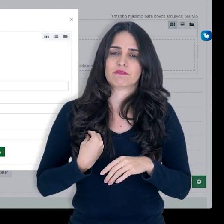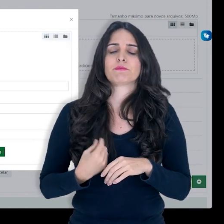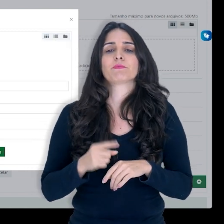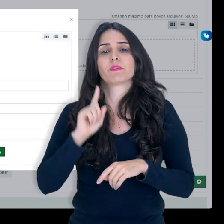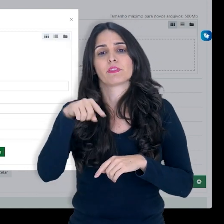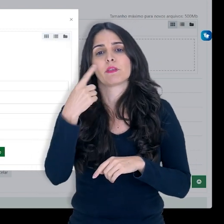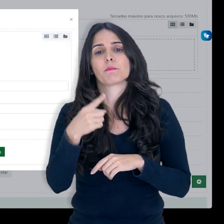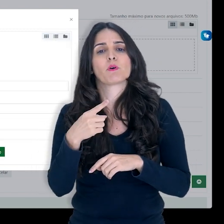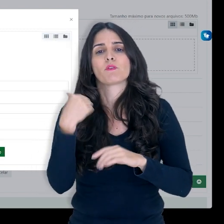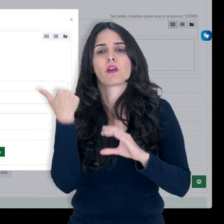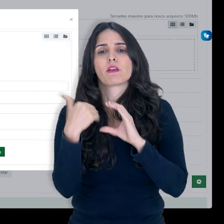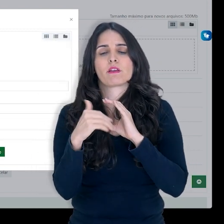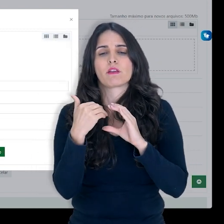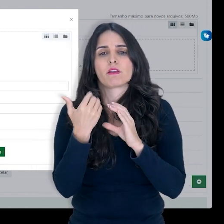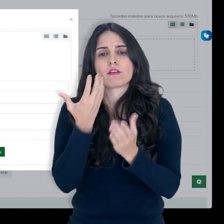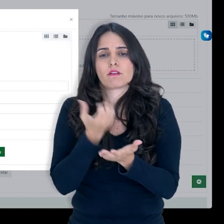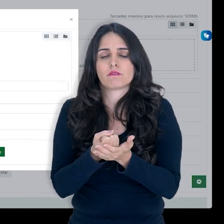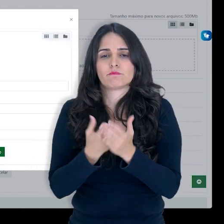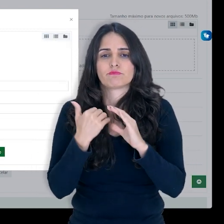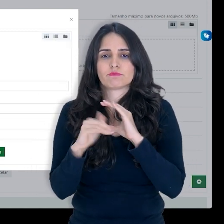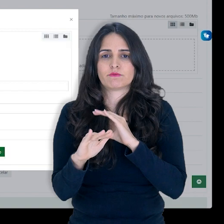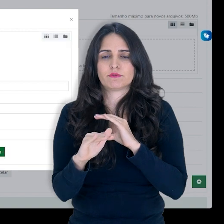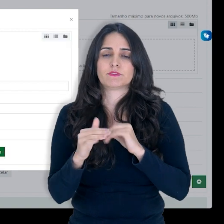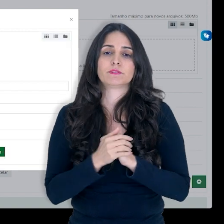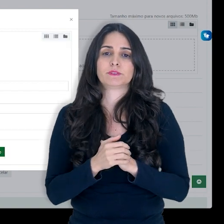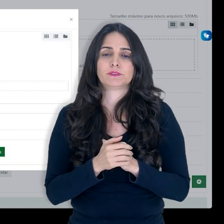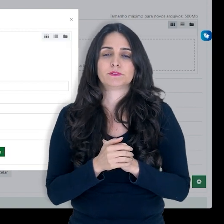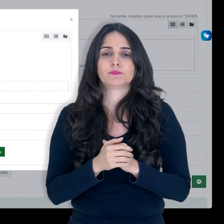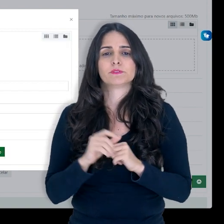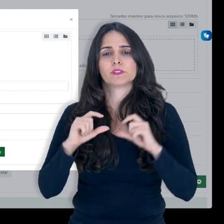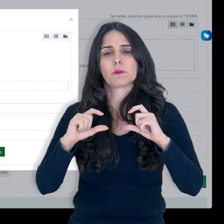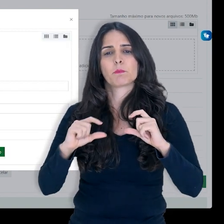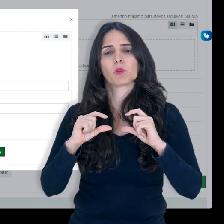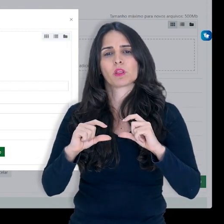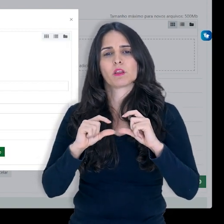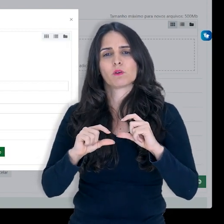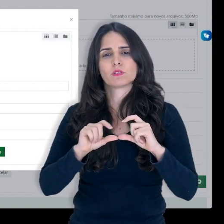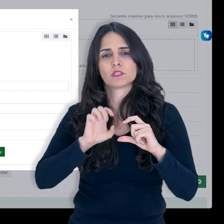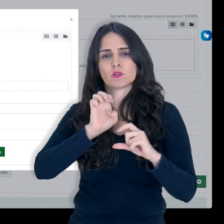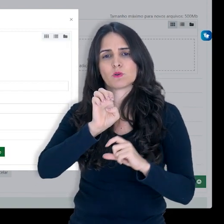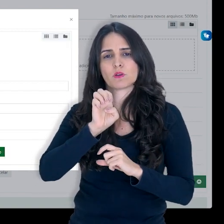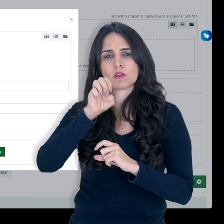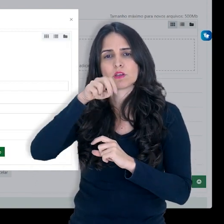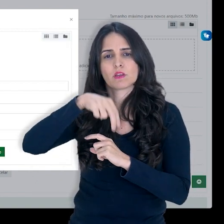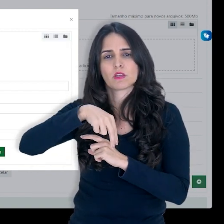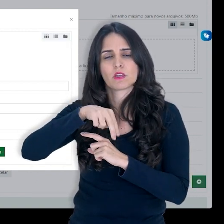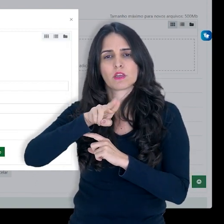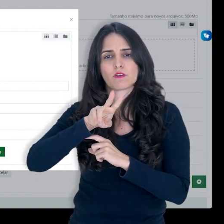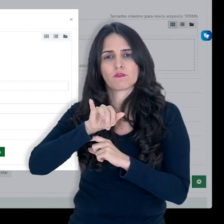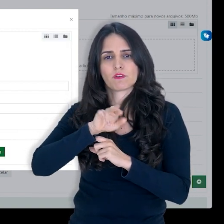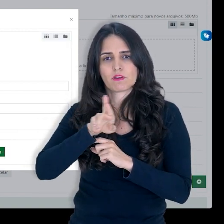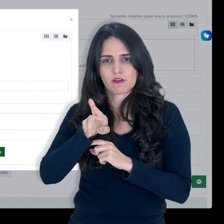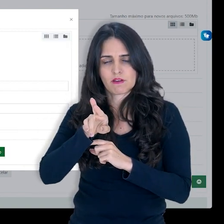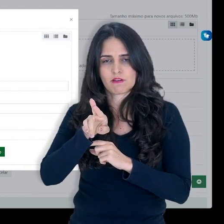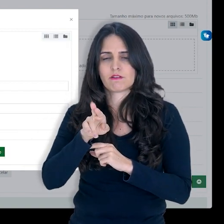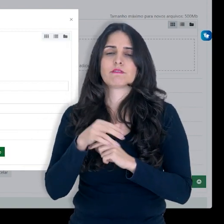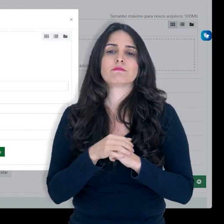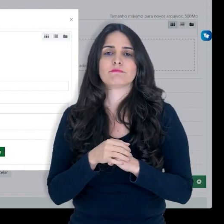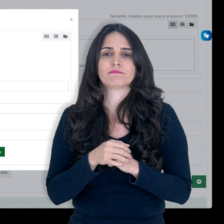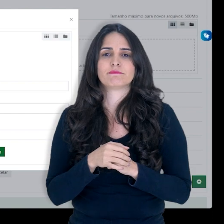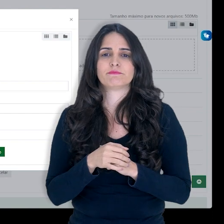Enviar um arquivo Então nesse procedimento aqui nós vamos escolher a pasta na nossa área de trabalho